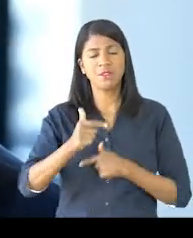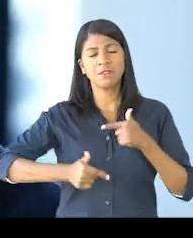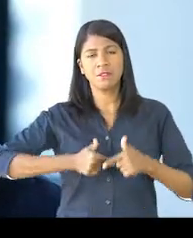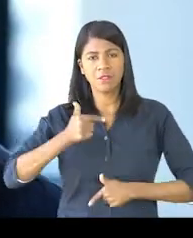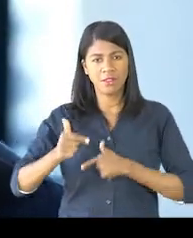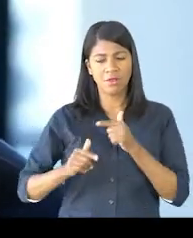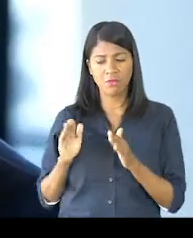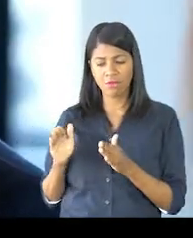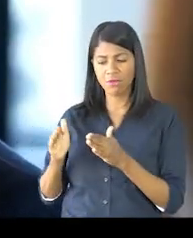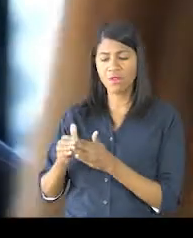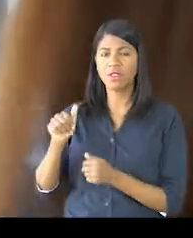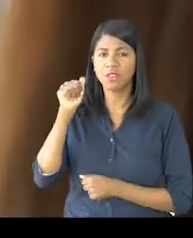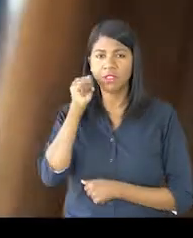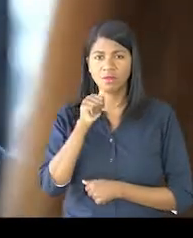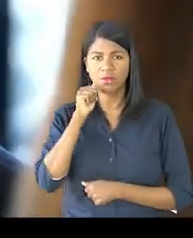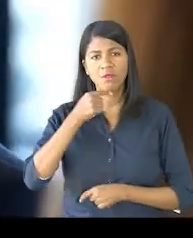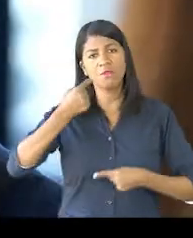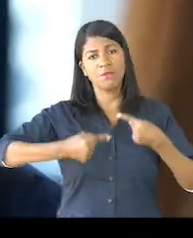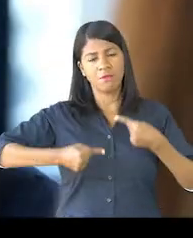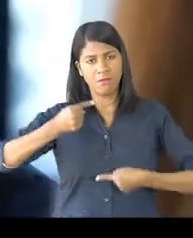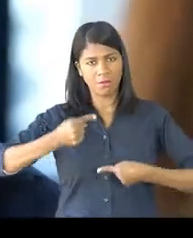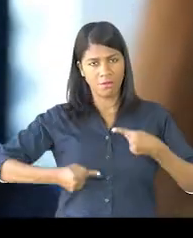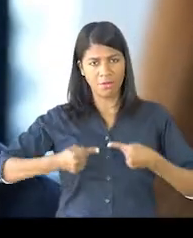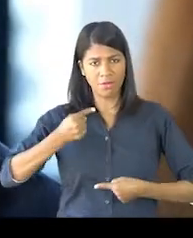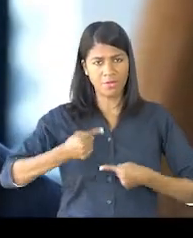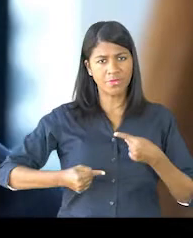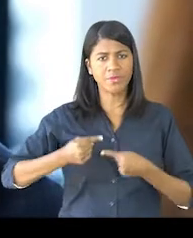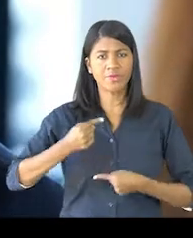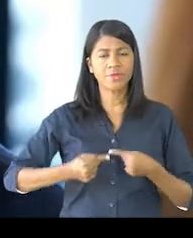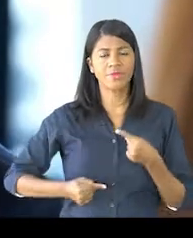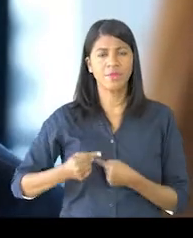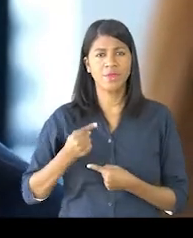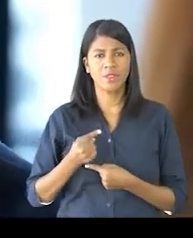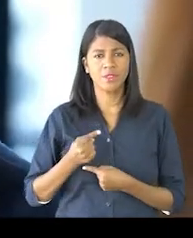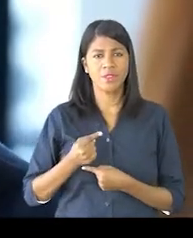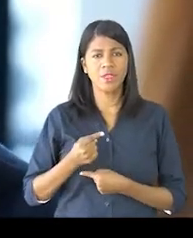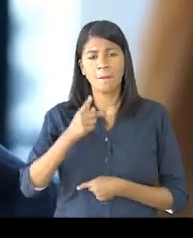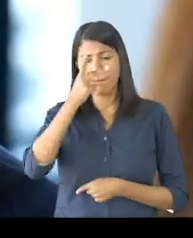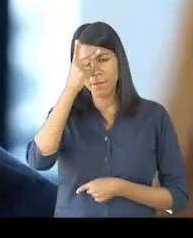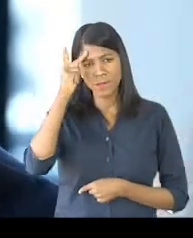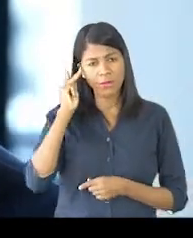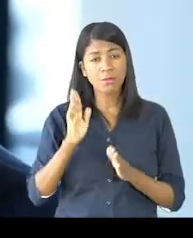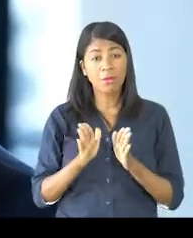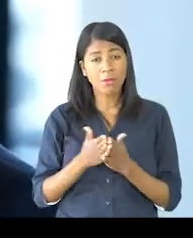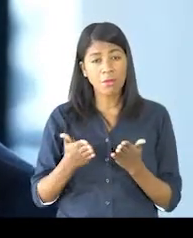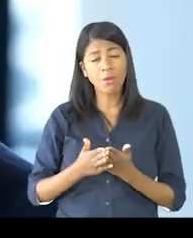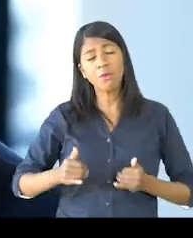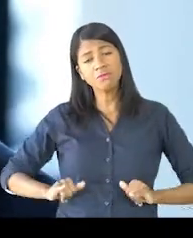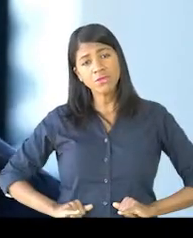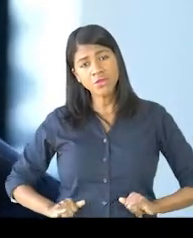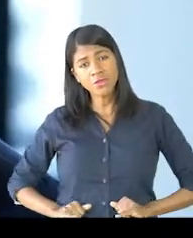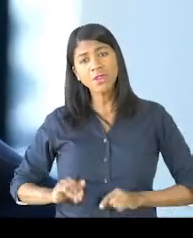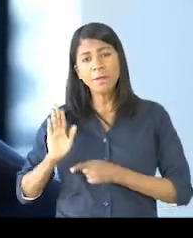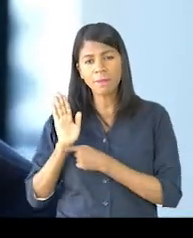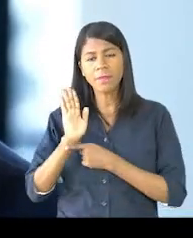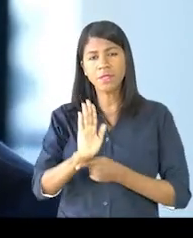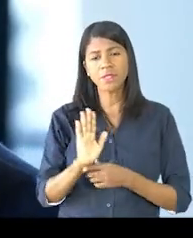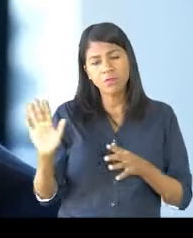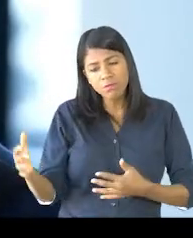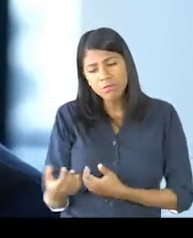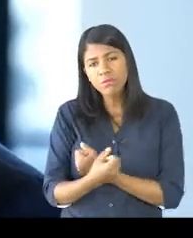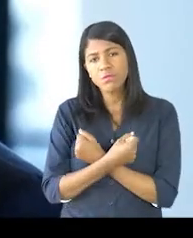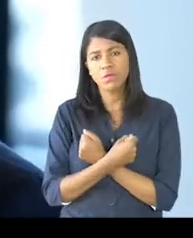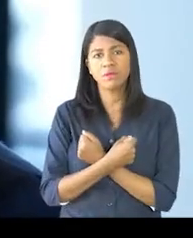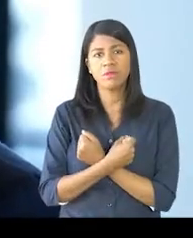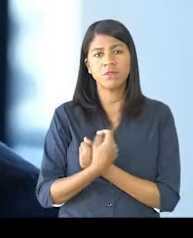às mulheres, nós vamos debater aqui, diz respeito à questão da vulnerabilidade, diz respeito ao